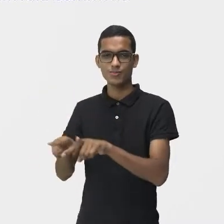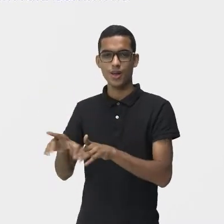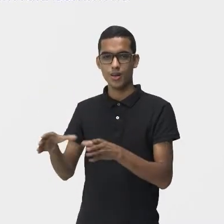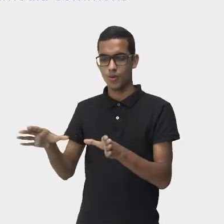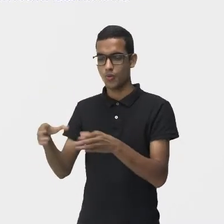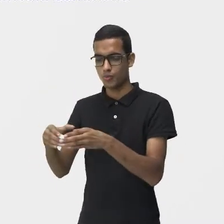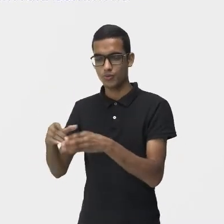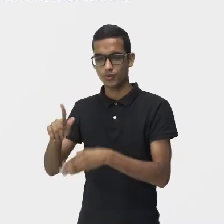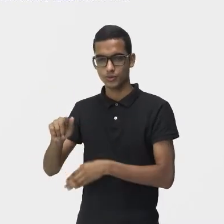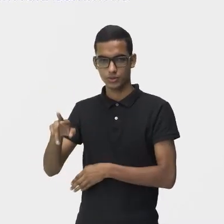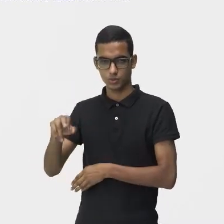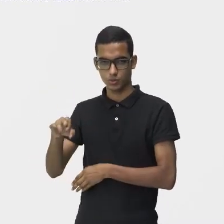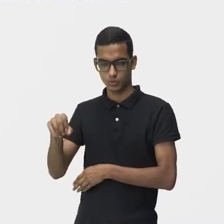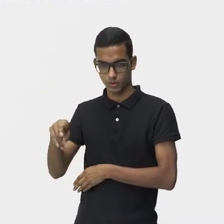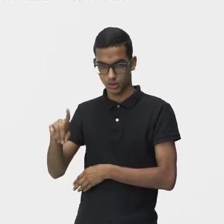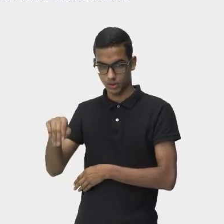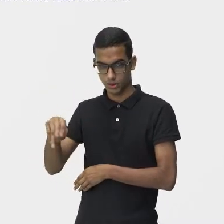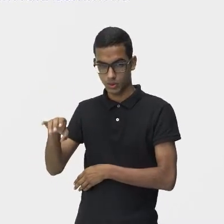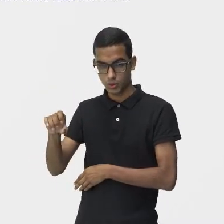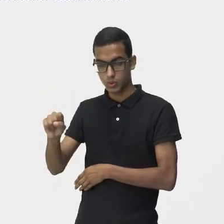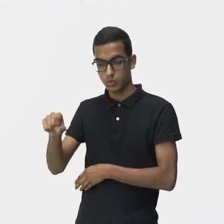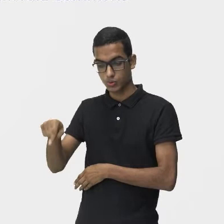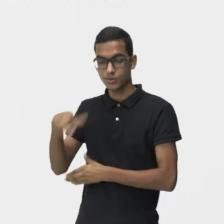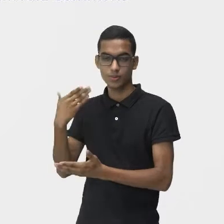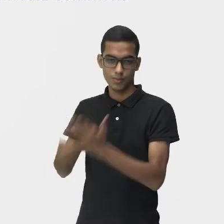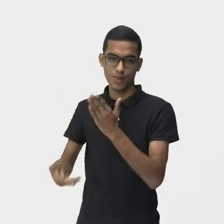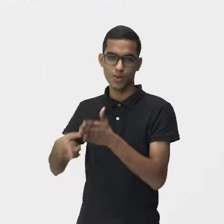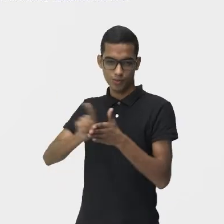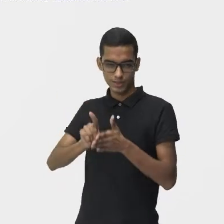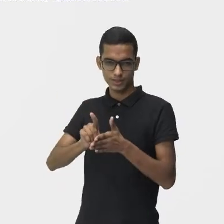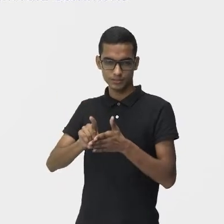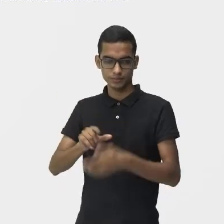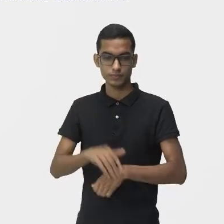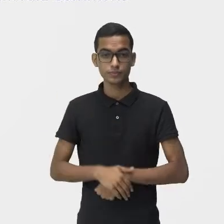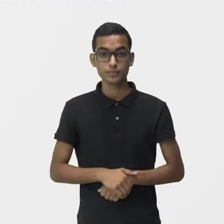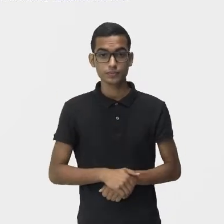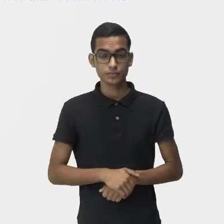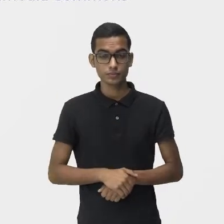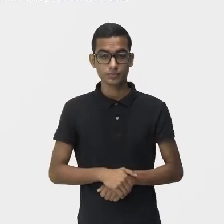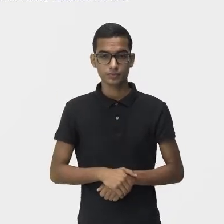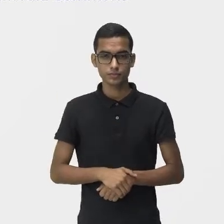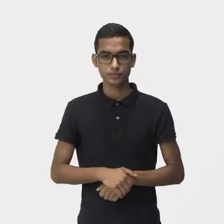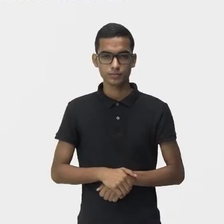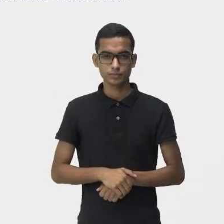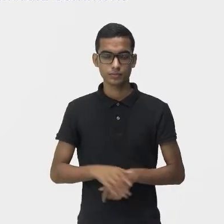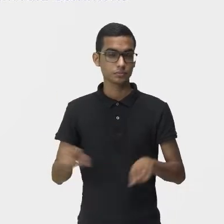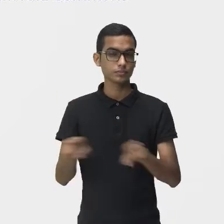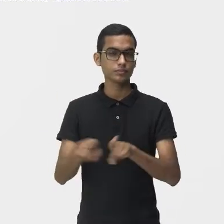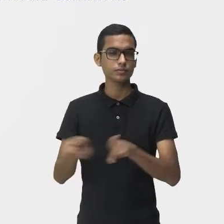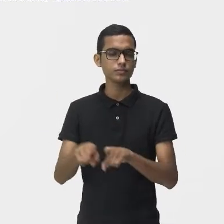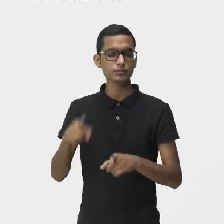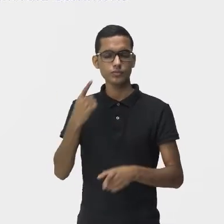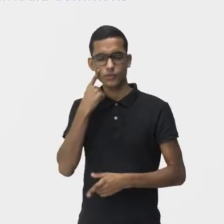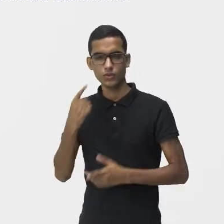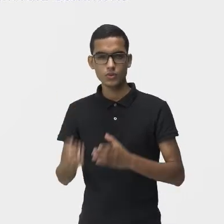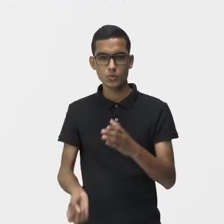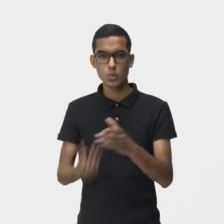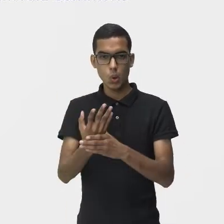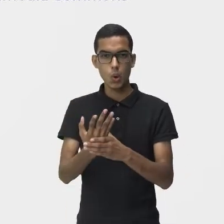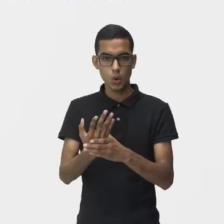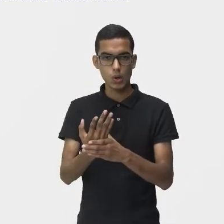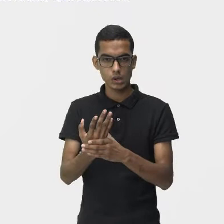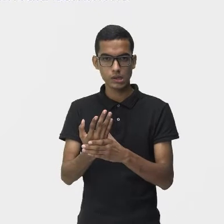poder, o controle da Revolução. Nós vamos ver também surgindo, a partir de então, uma onda de crimes